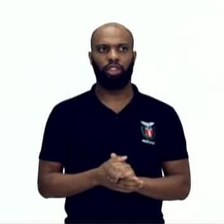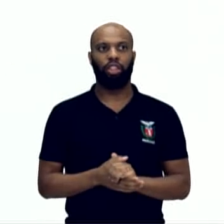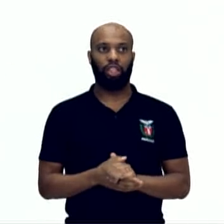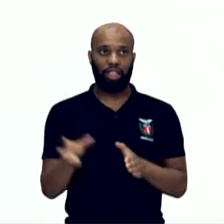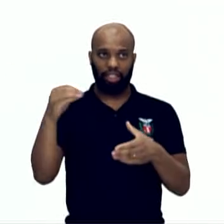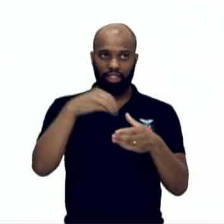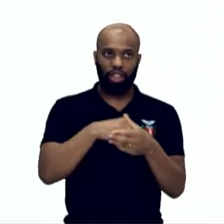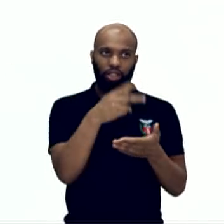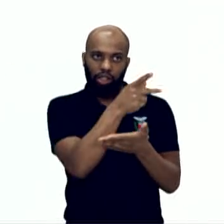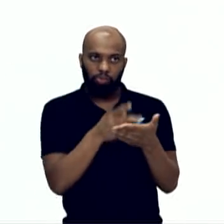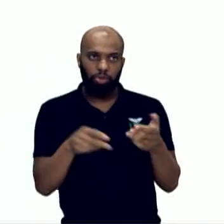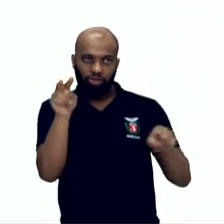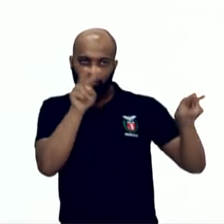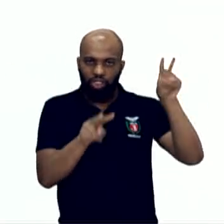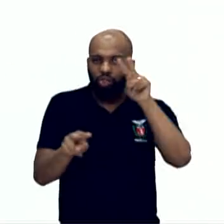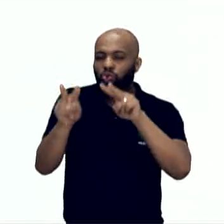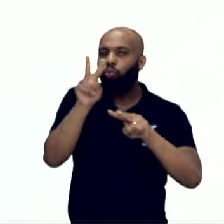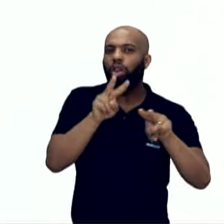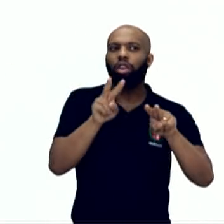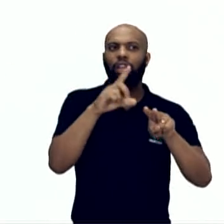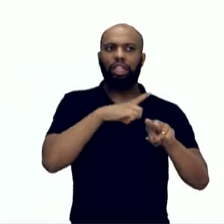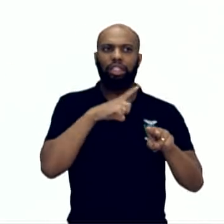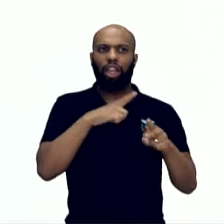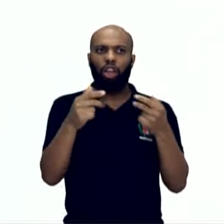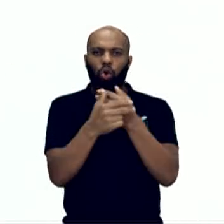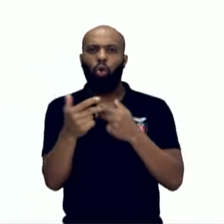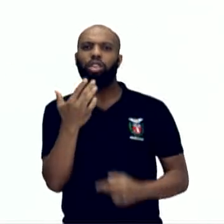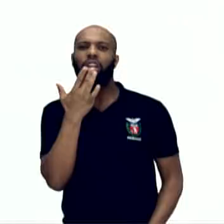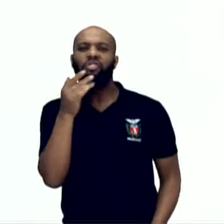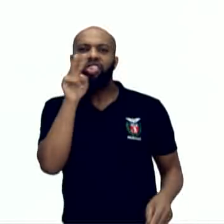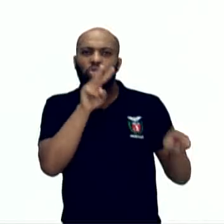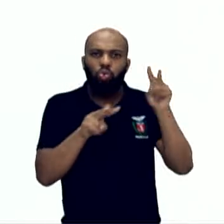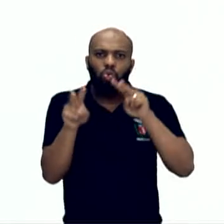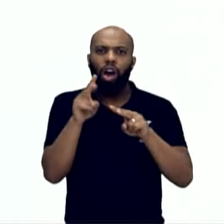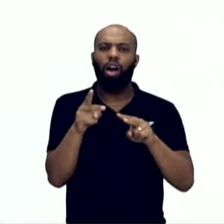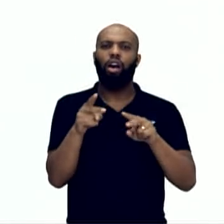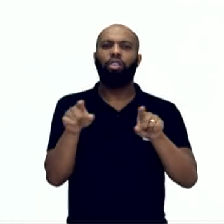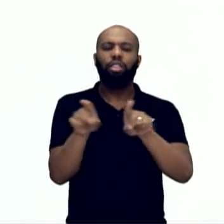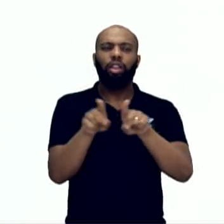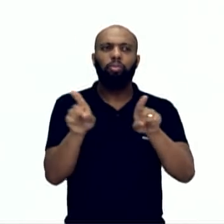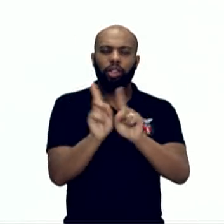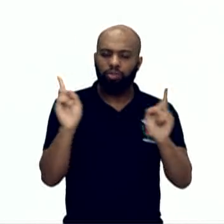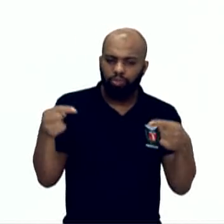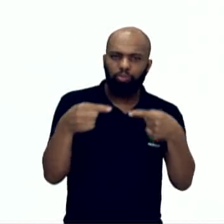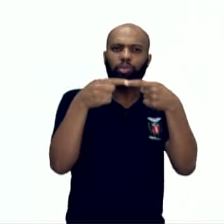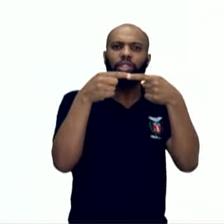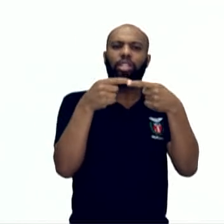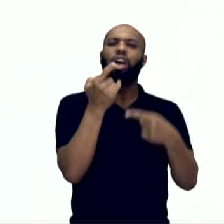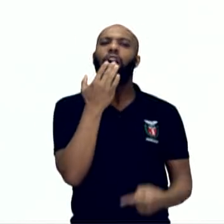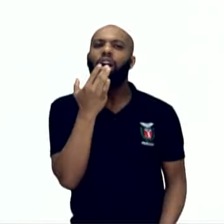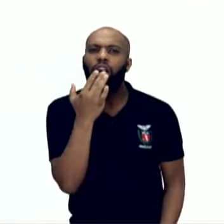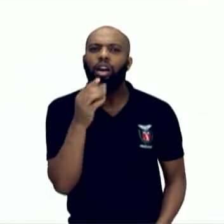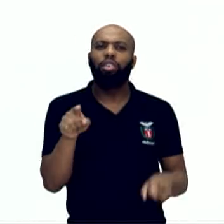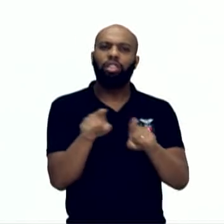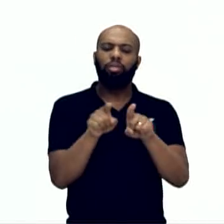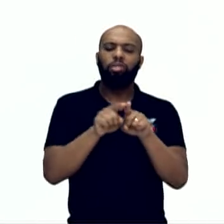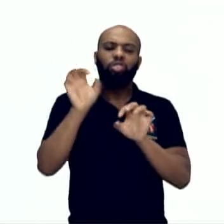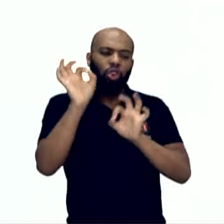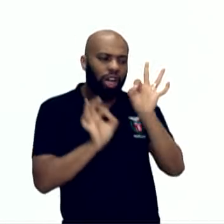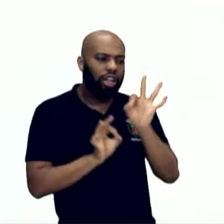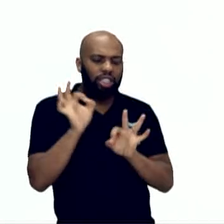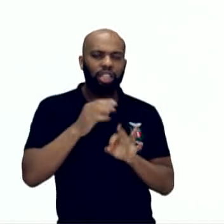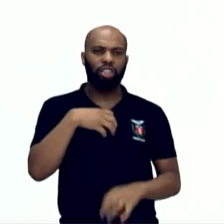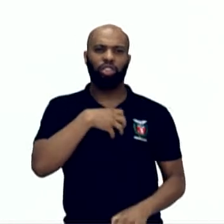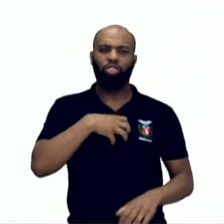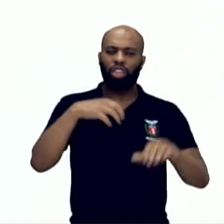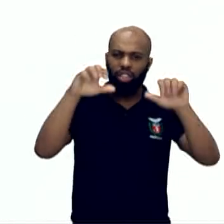visual, os recursos visuais e gráficos correspondem às imagens, às cores e à